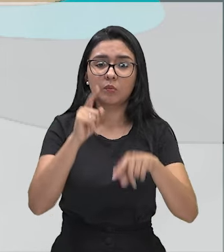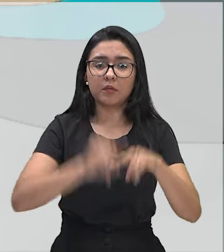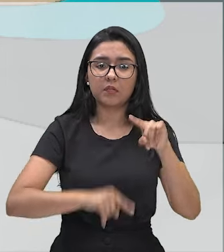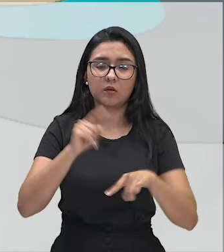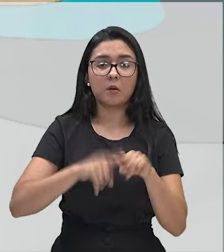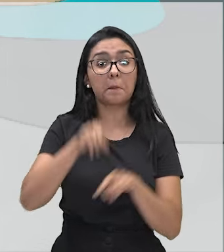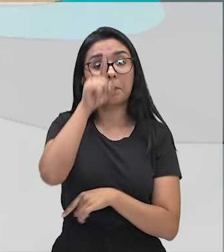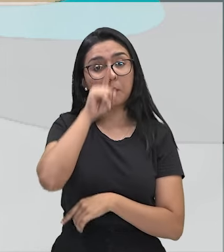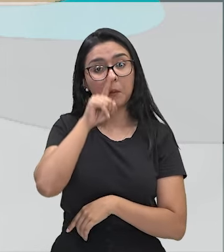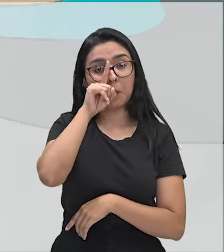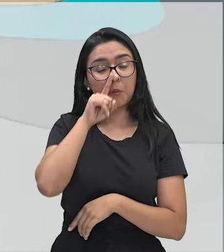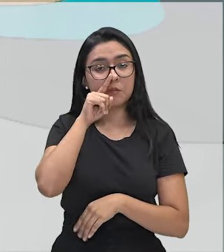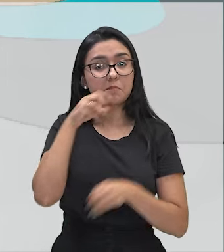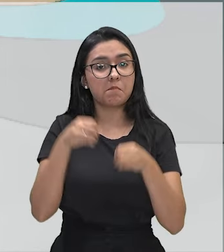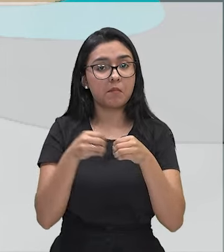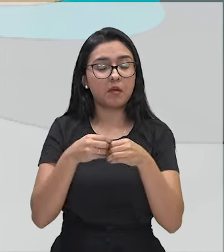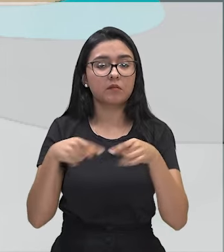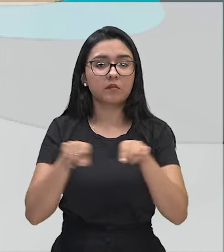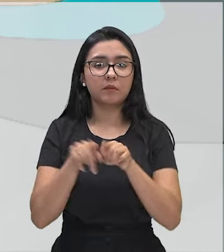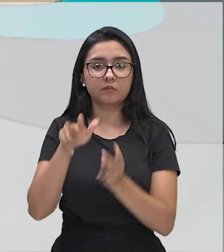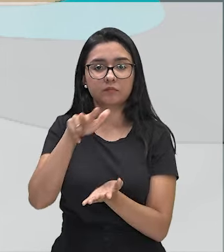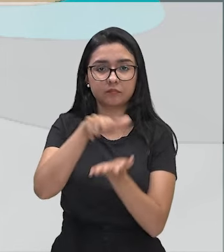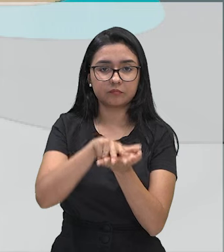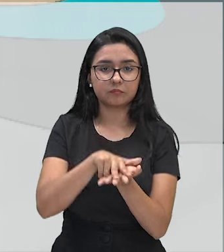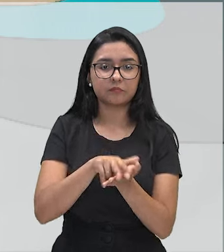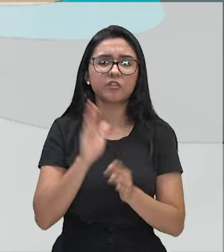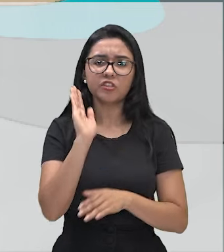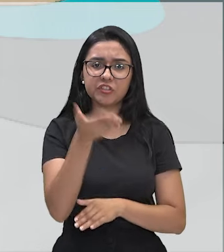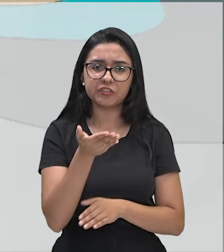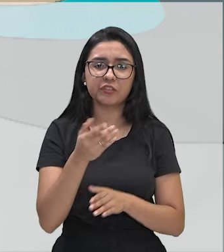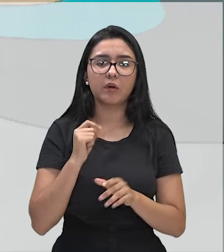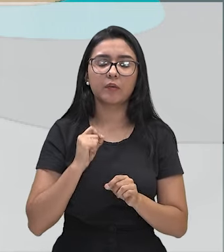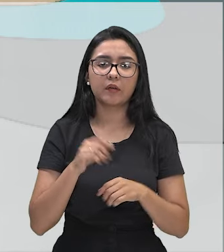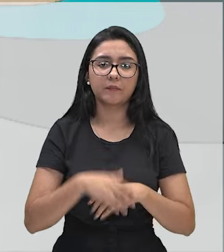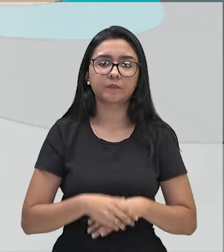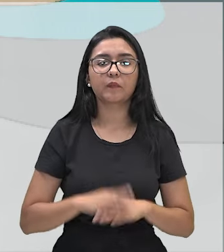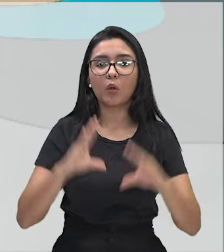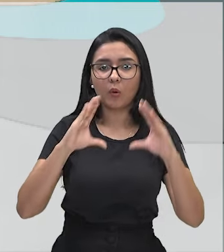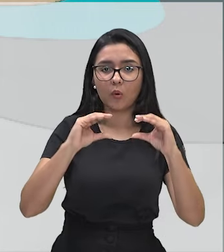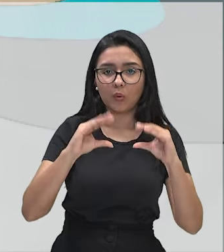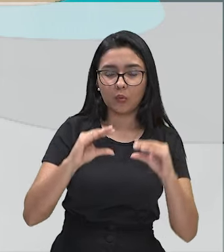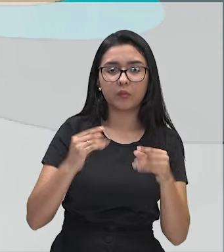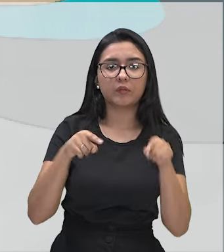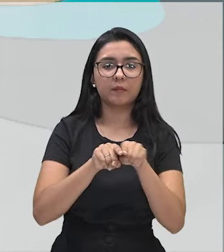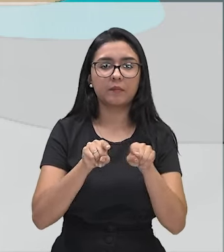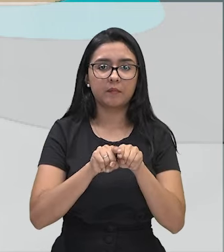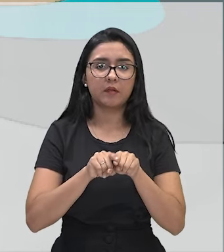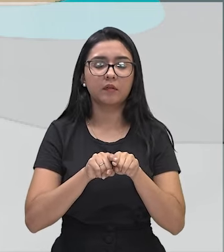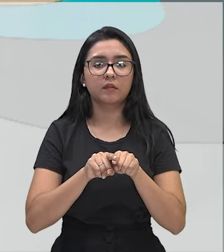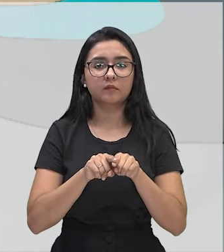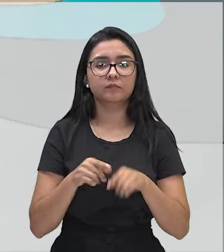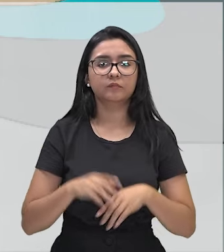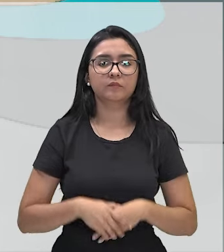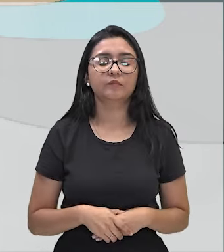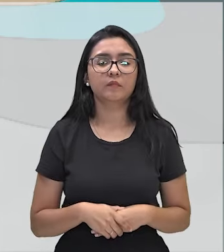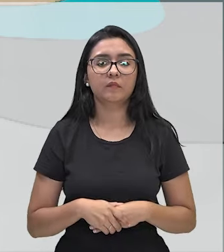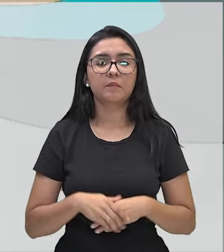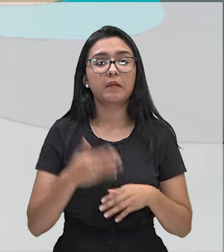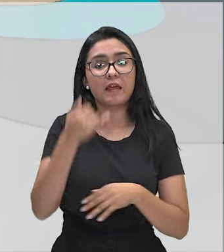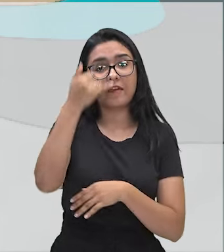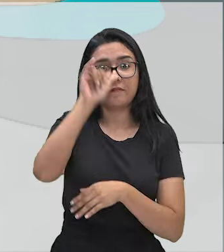da vítima colocar ali então depois que você remover uma almofada ou toalha sob a cabeça da vítima para que ela não fique